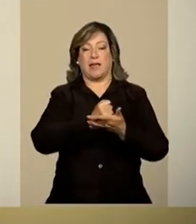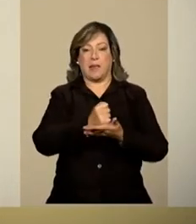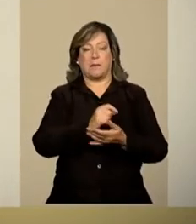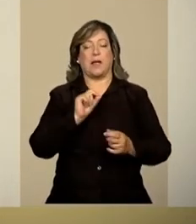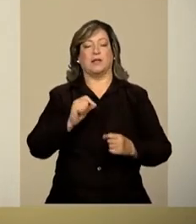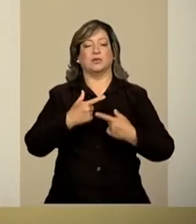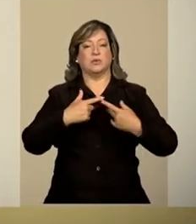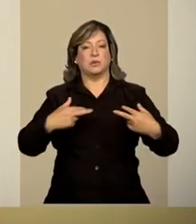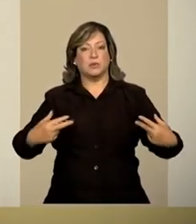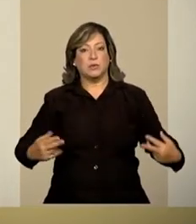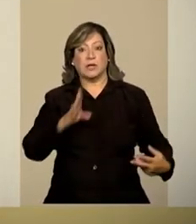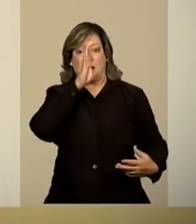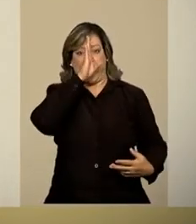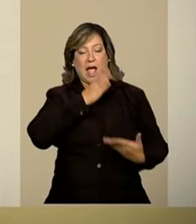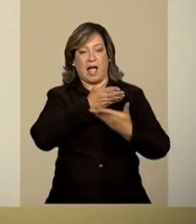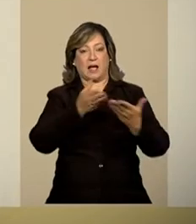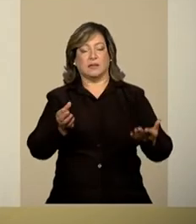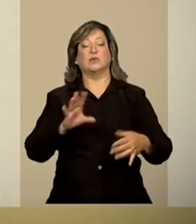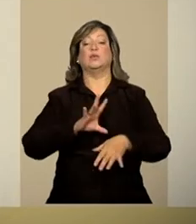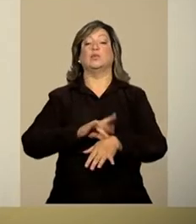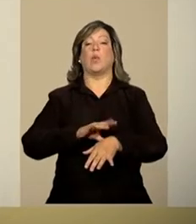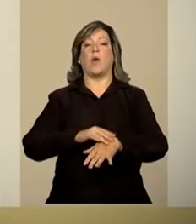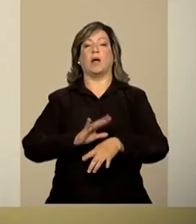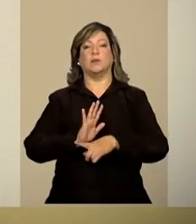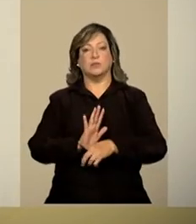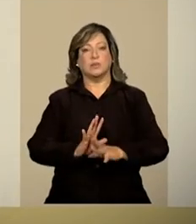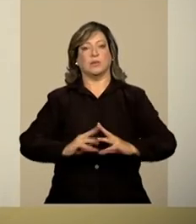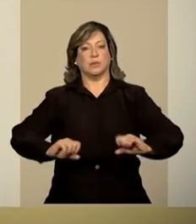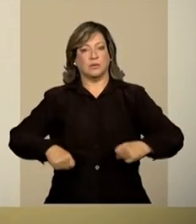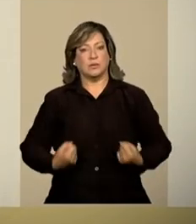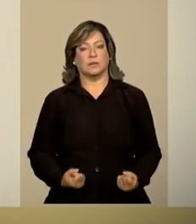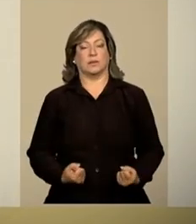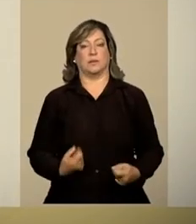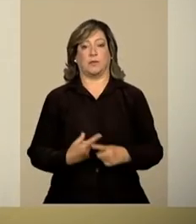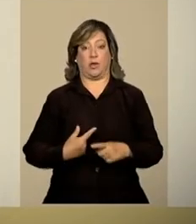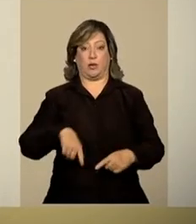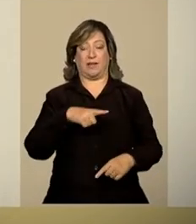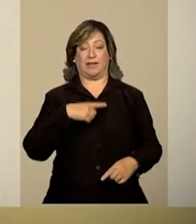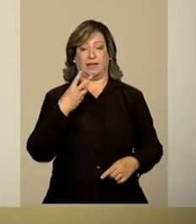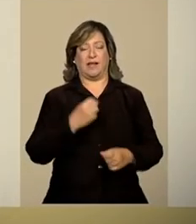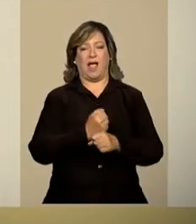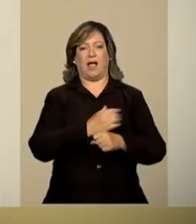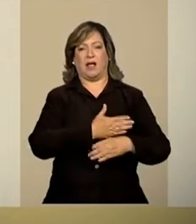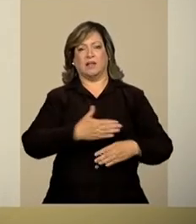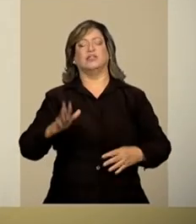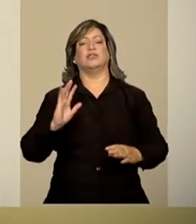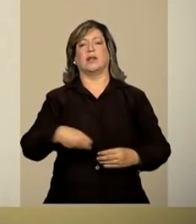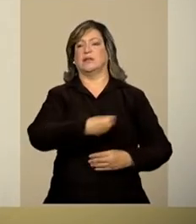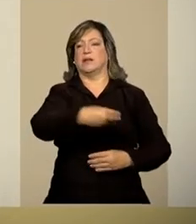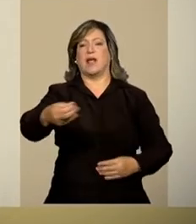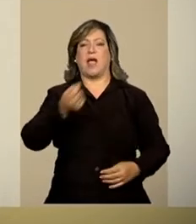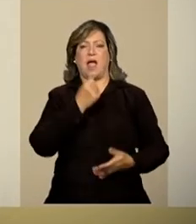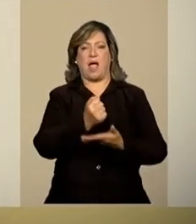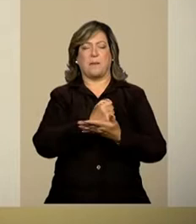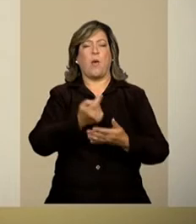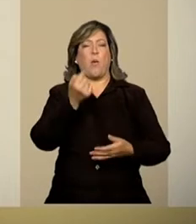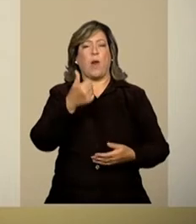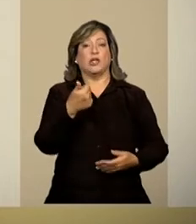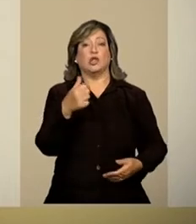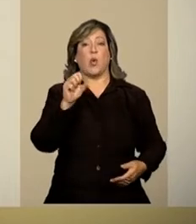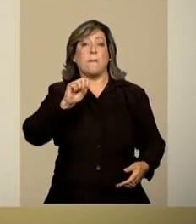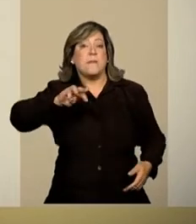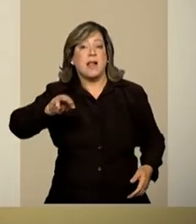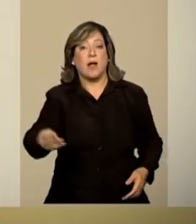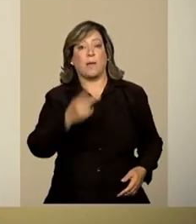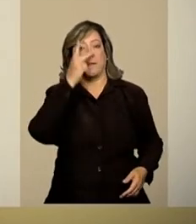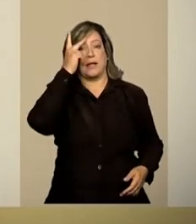e Max de graça em três anos para você ter uma ideia nós já distribuímos remédios para quase 18